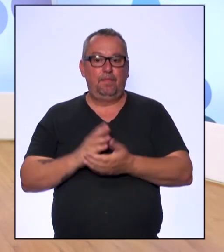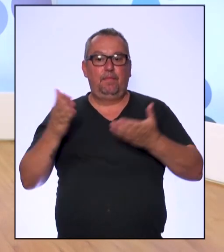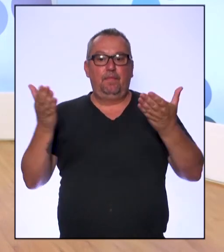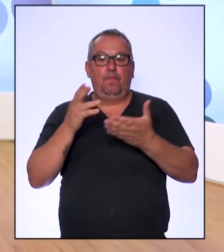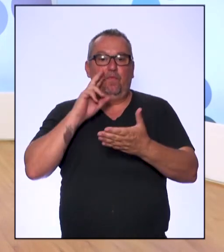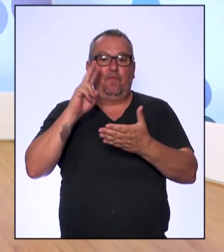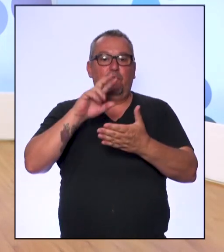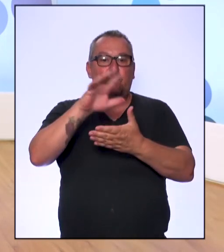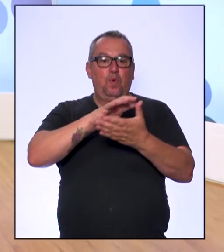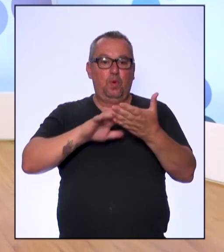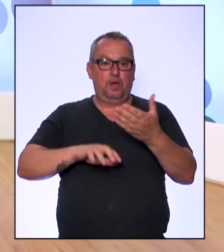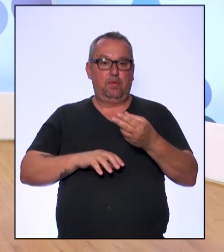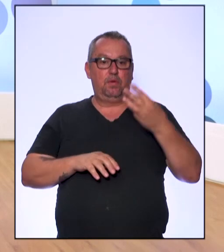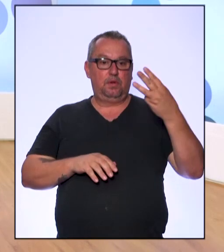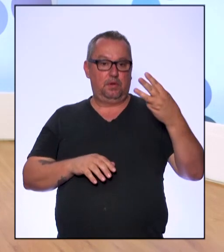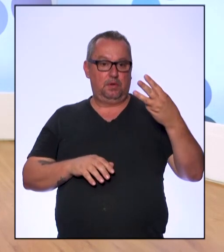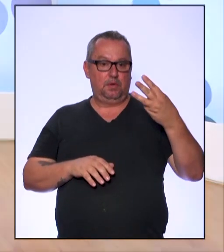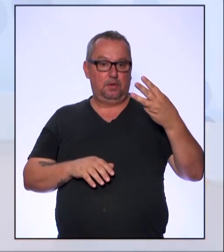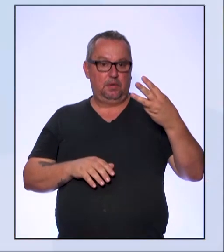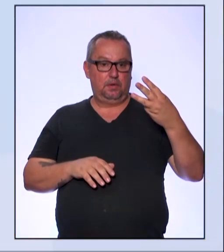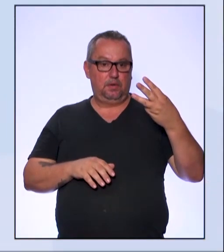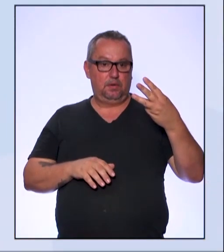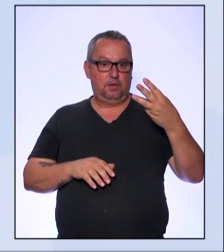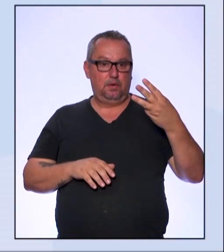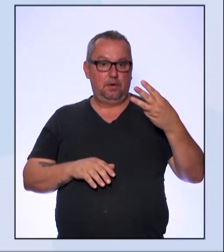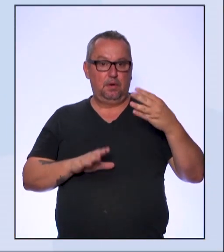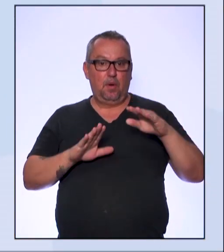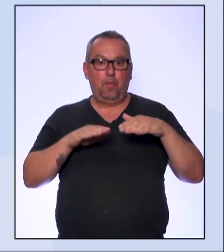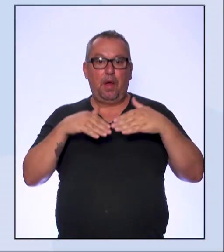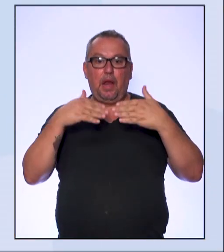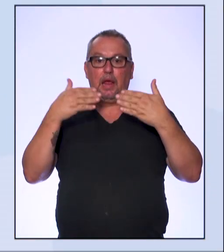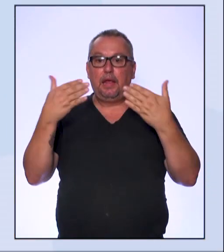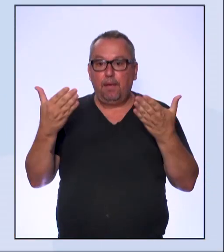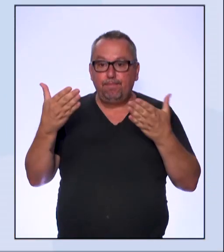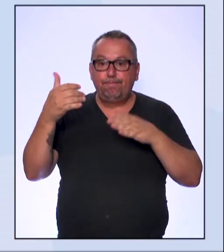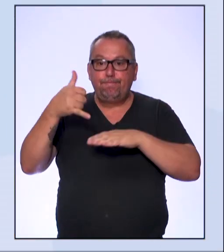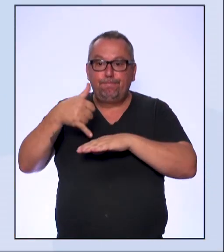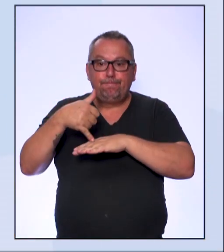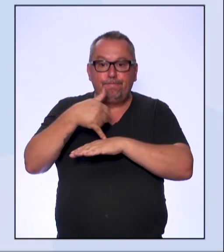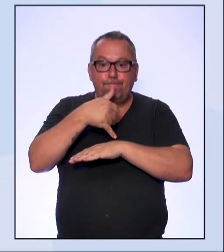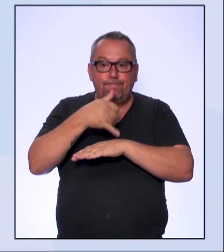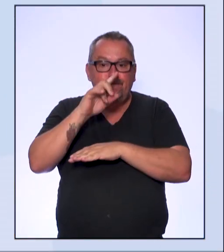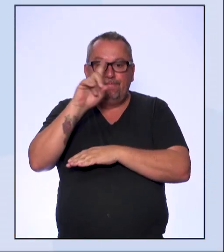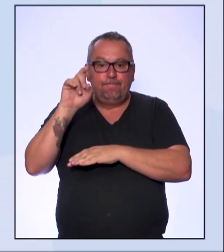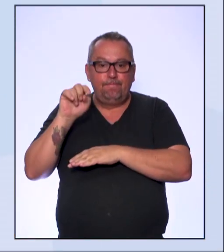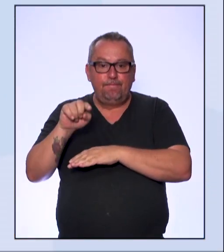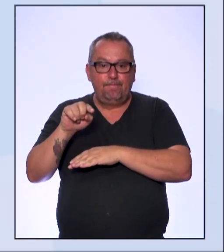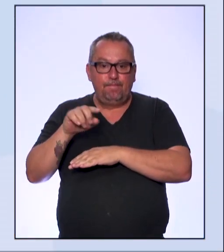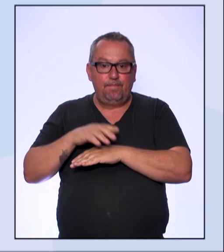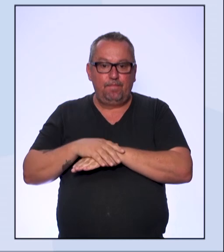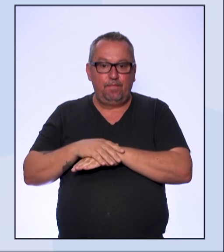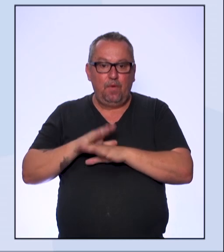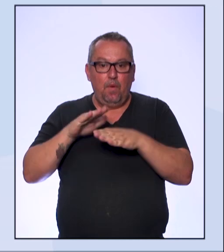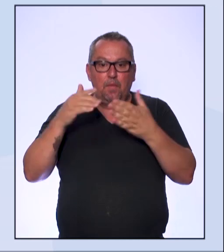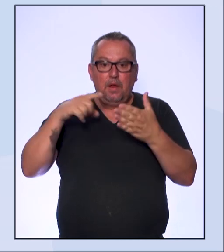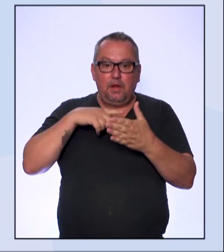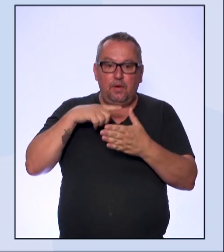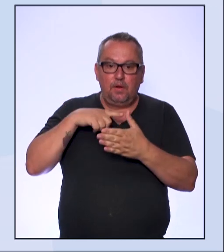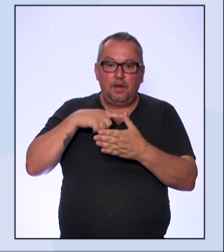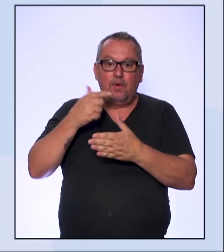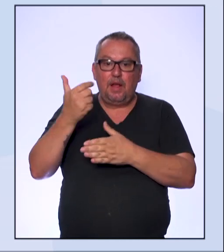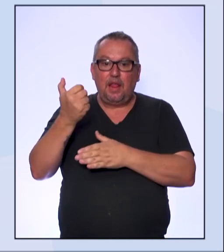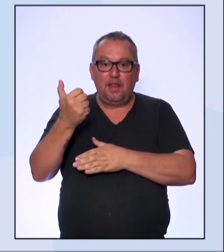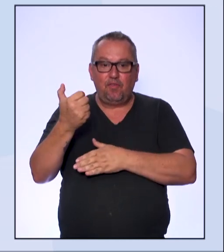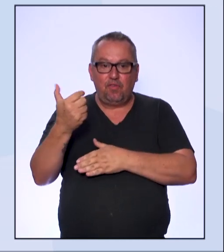texto 3. Para que tatuador? Então, aqui tem, para que se eu tenho tatuado, para que se eu tenho